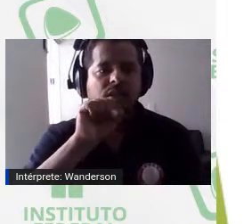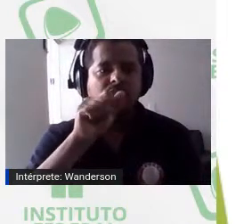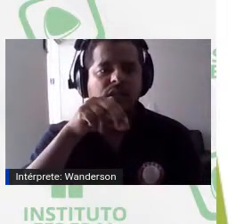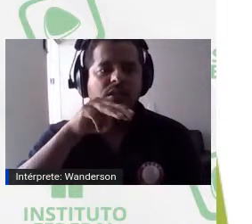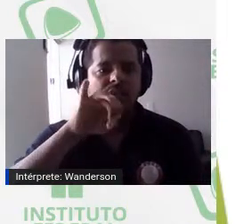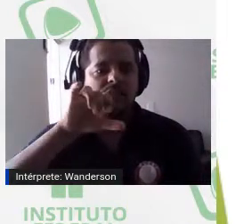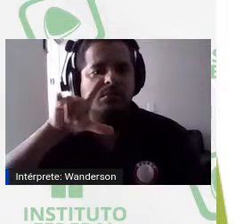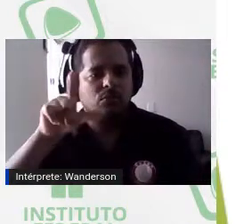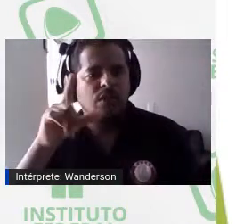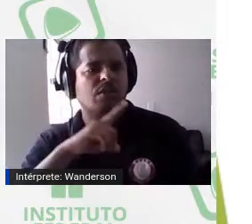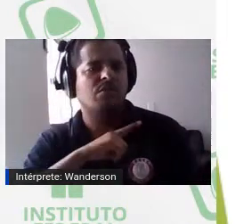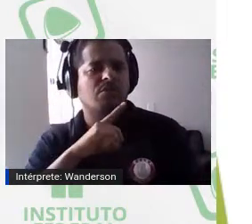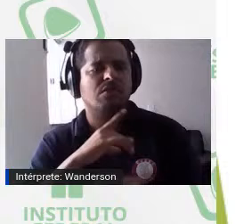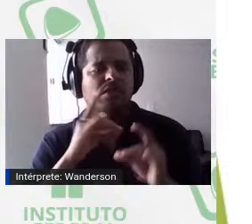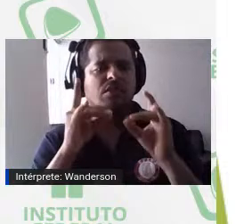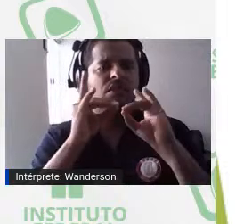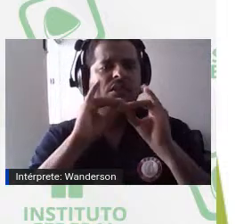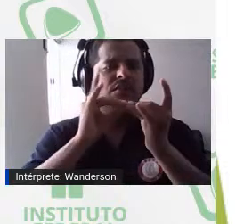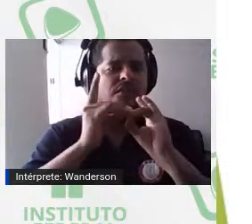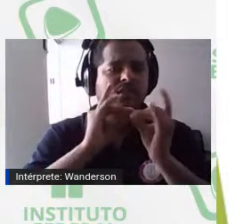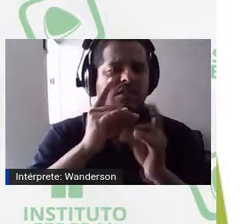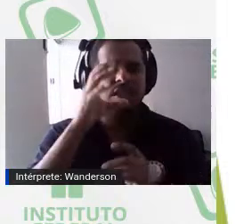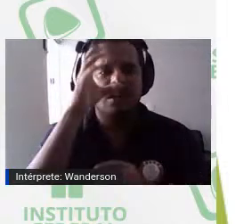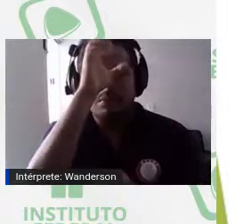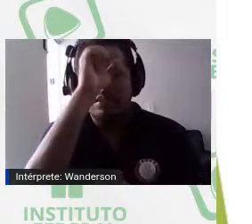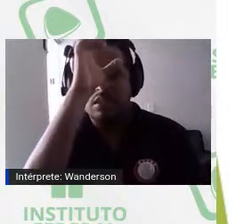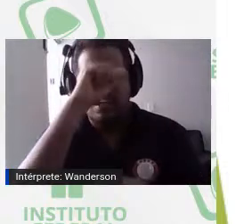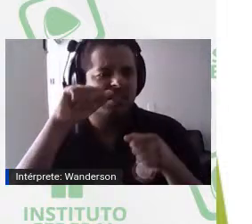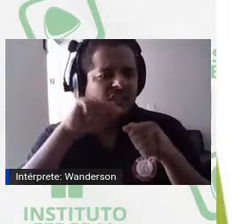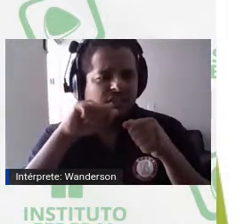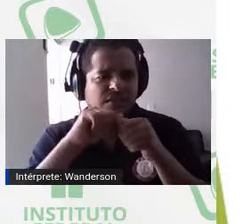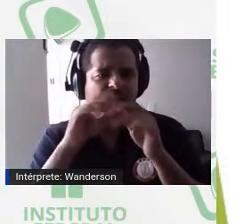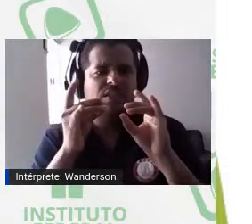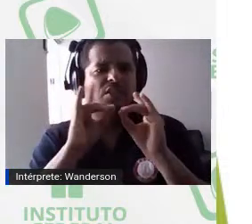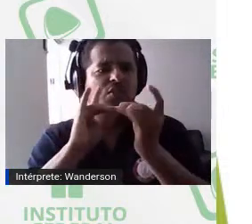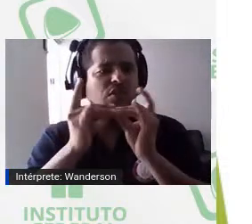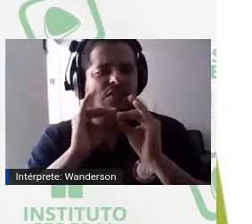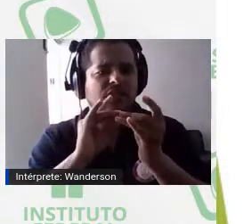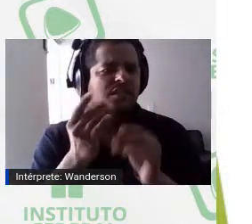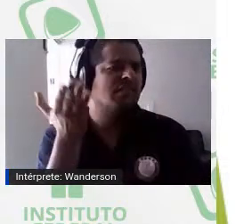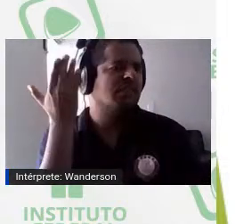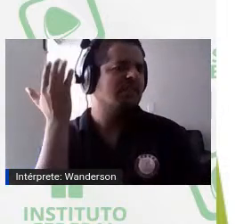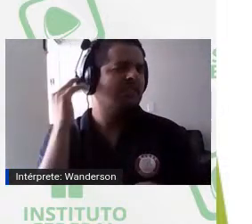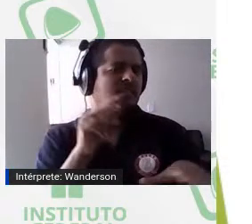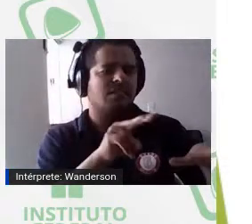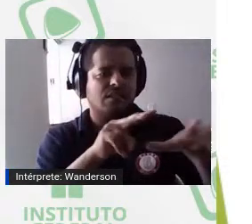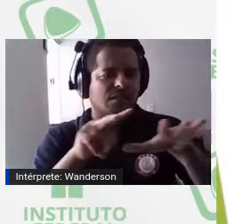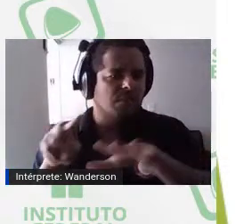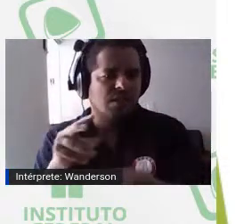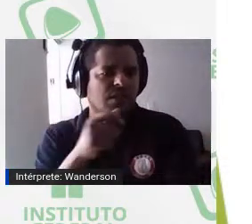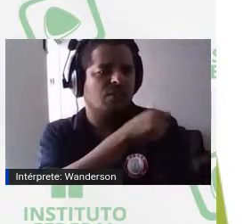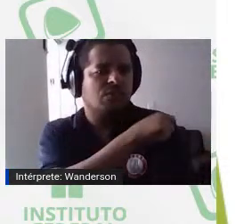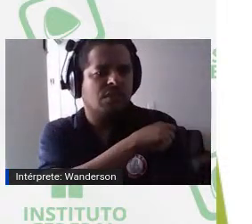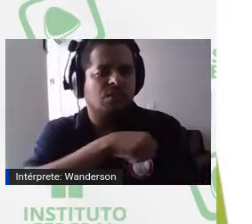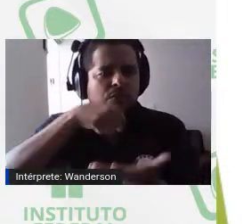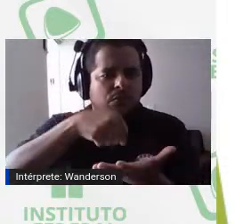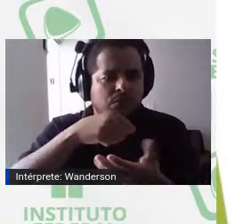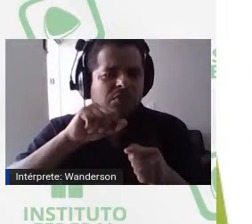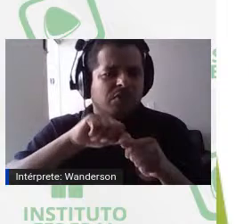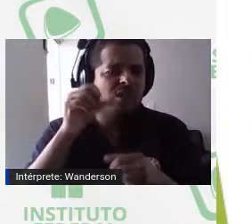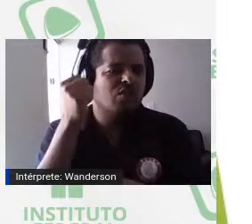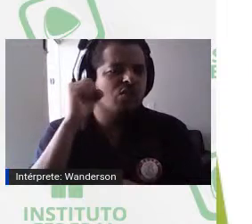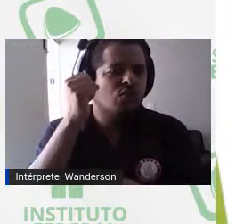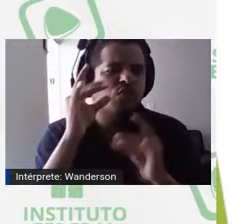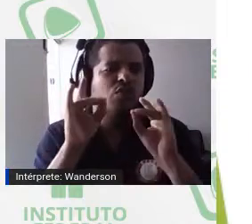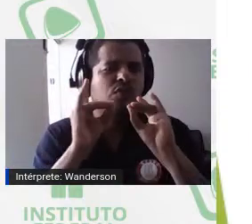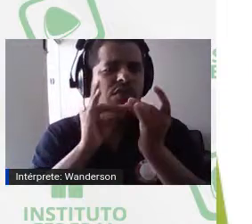feitas oficinas agora durante a última semana com os bolsistas, com alguns temas matemáticos. Foram 8 oficinas no total, mas nós